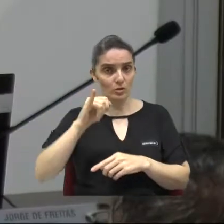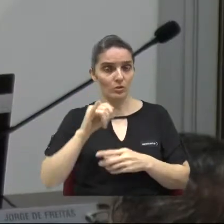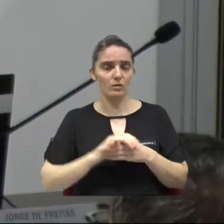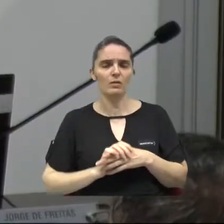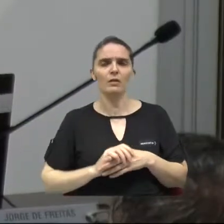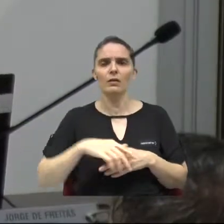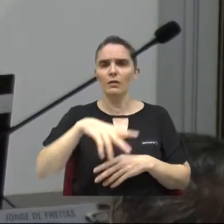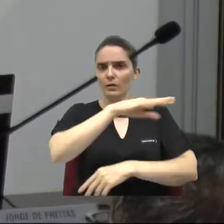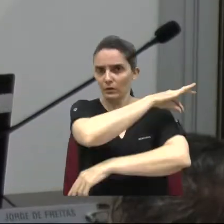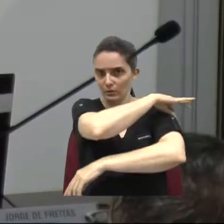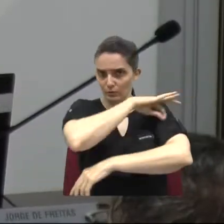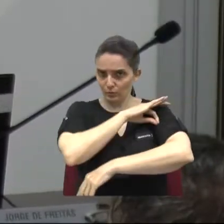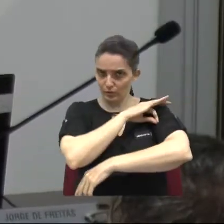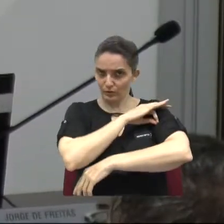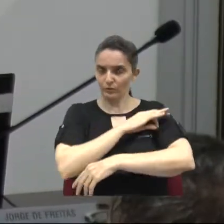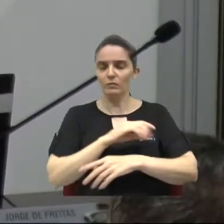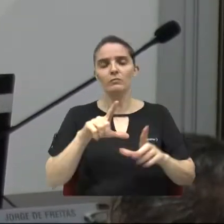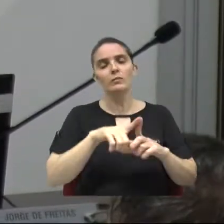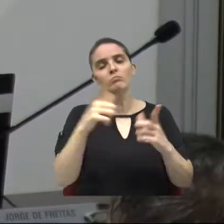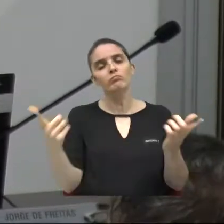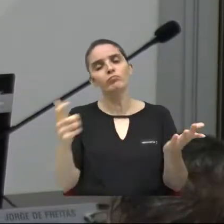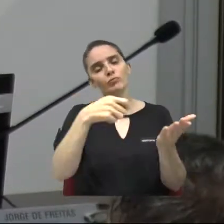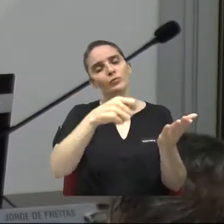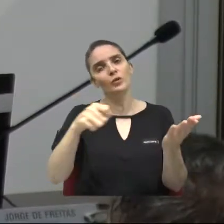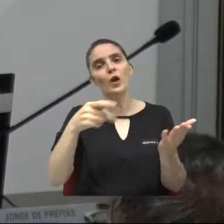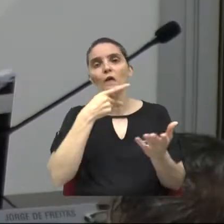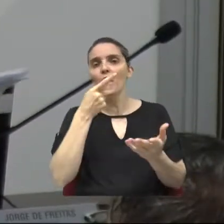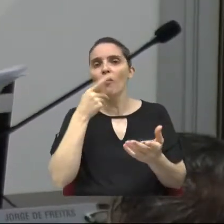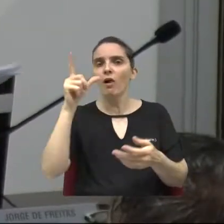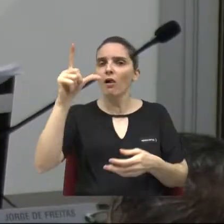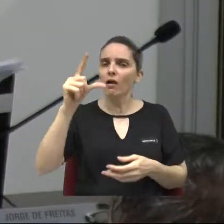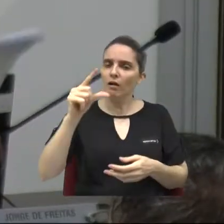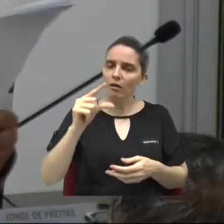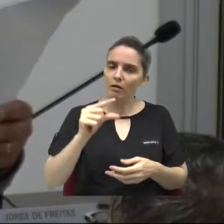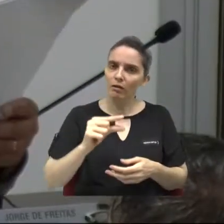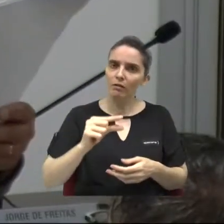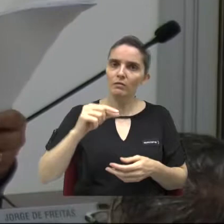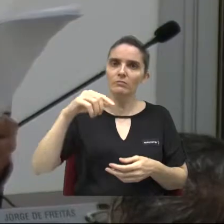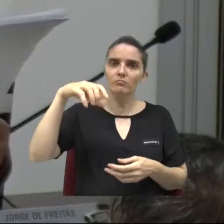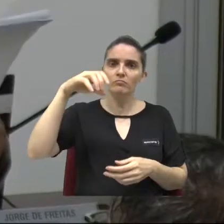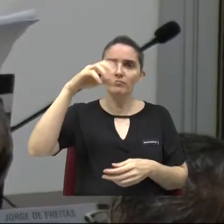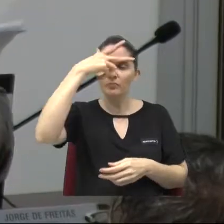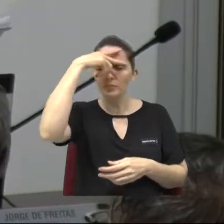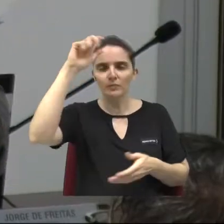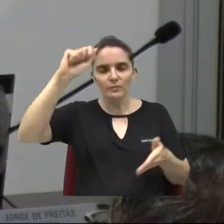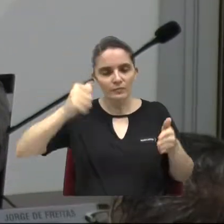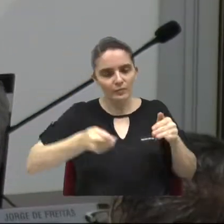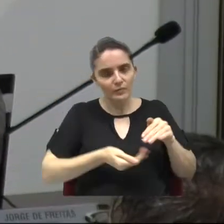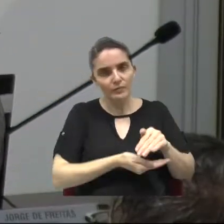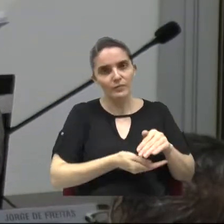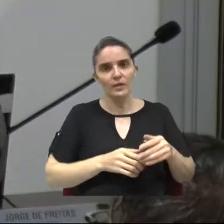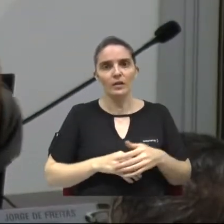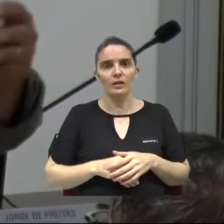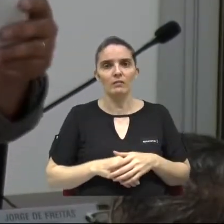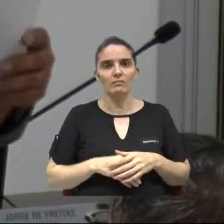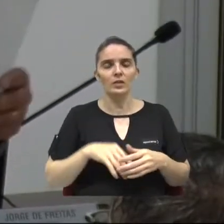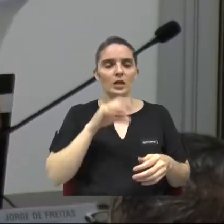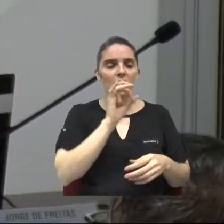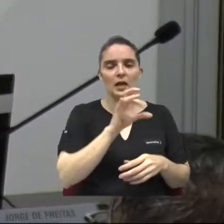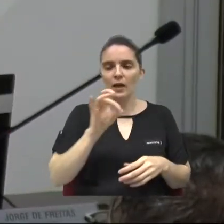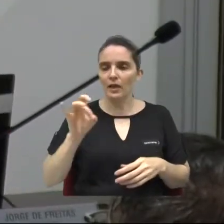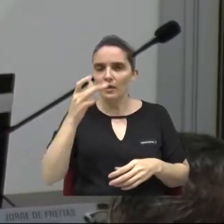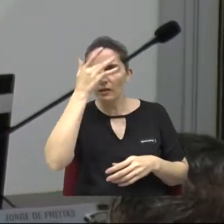matéria bacana, colocou aqui na matéria que estava reduzindo o subsídio, que era por valor de passageiro, que usava e não o